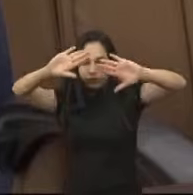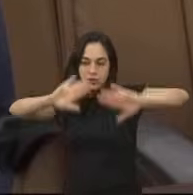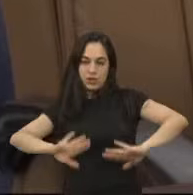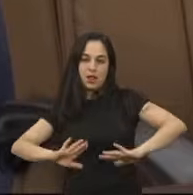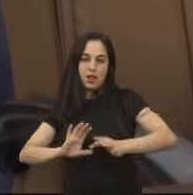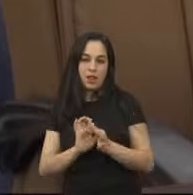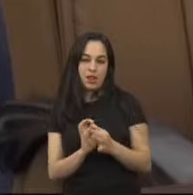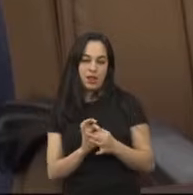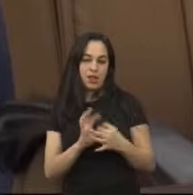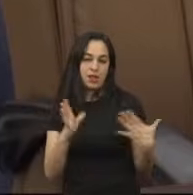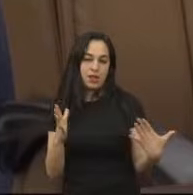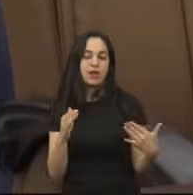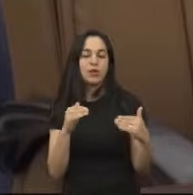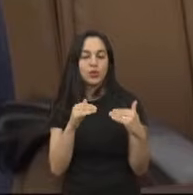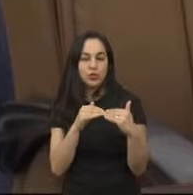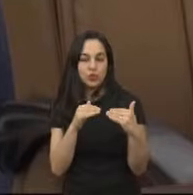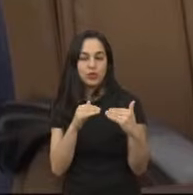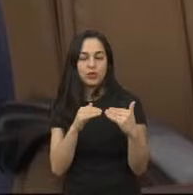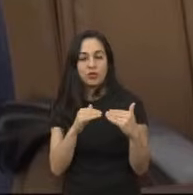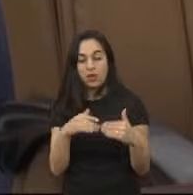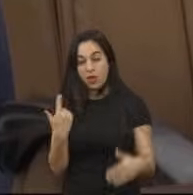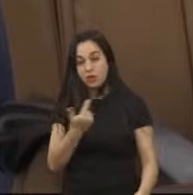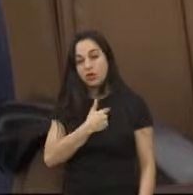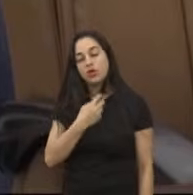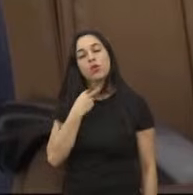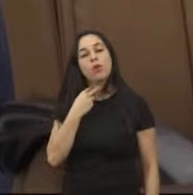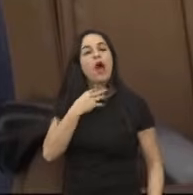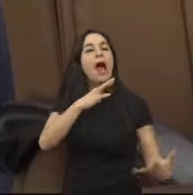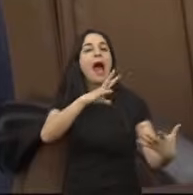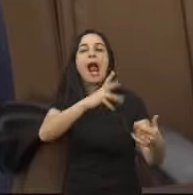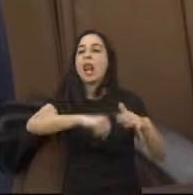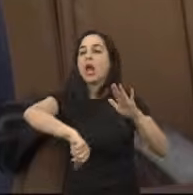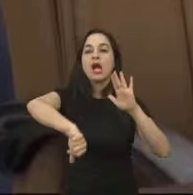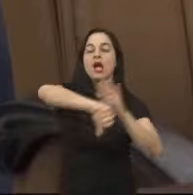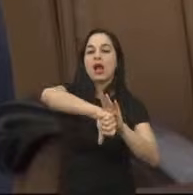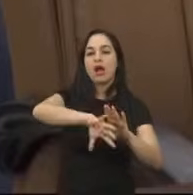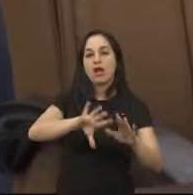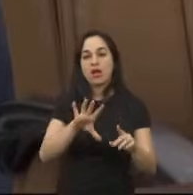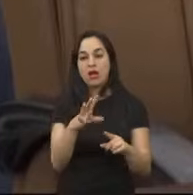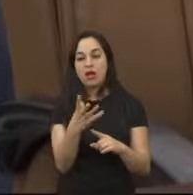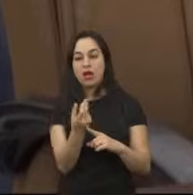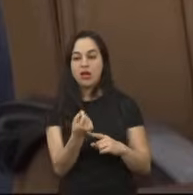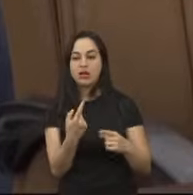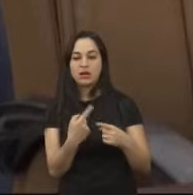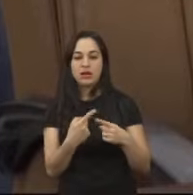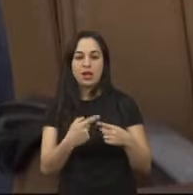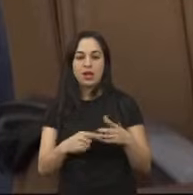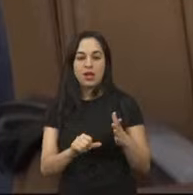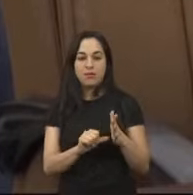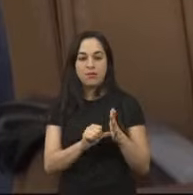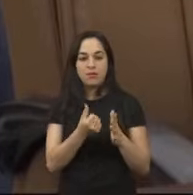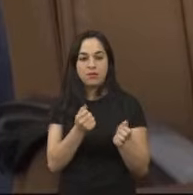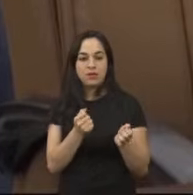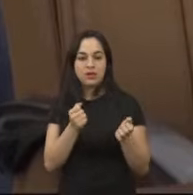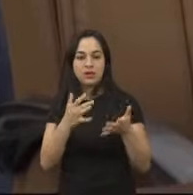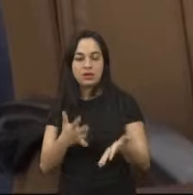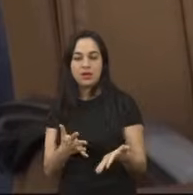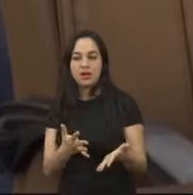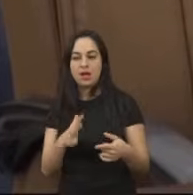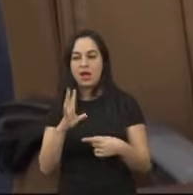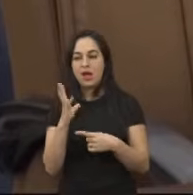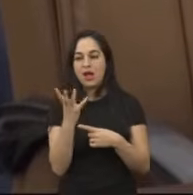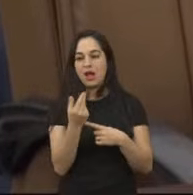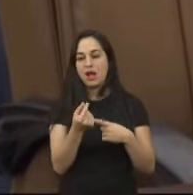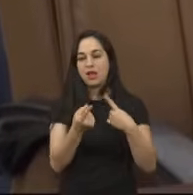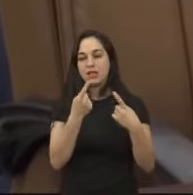autorizada, de forma consensual. A gente não pode criminalizar a arte, porque esse é o primeiro passo para a gente restringir a arte. A arte é a expressão, e